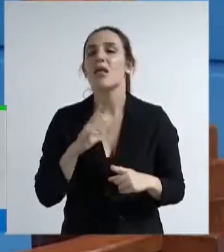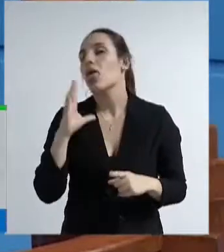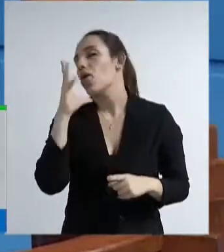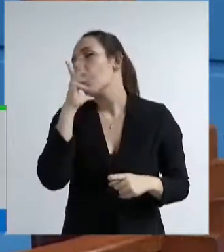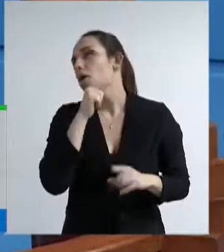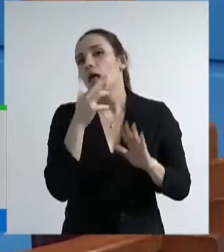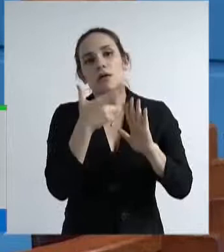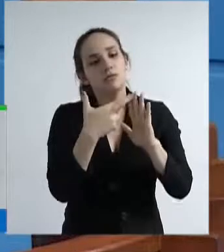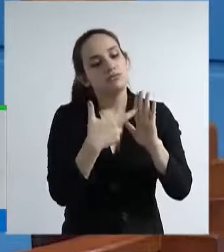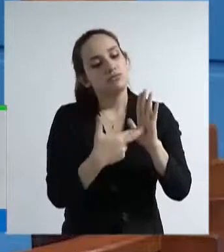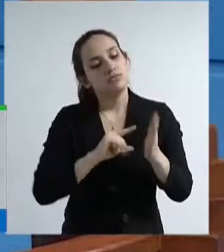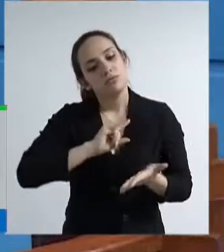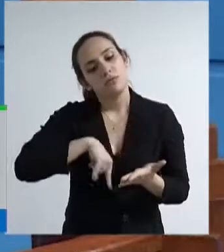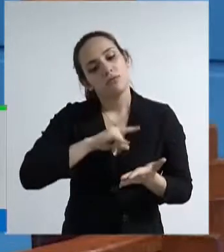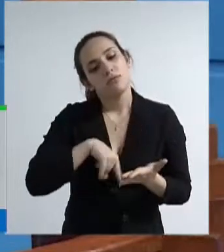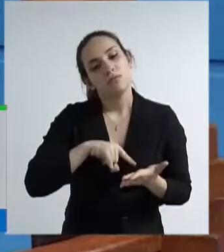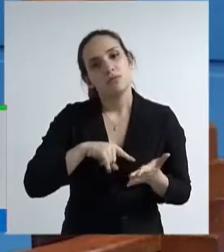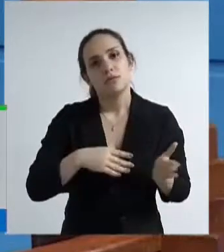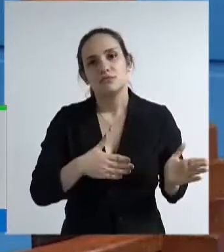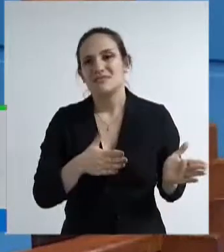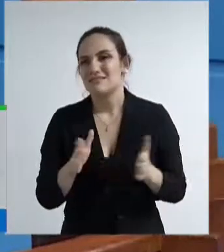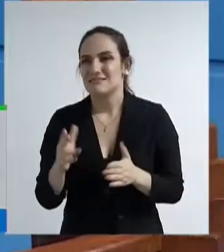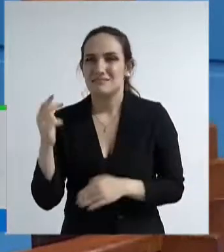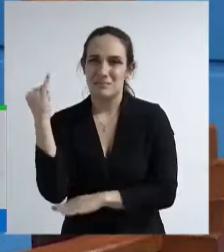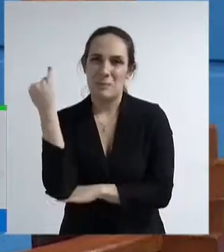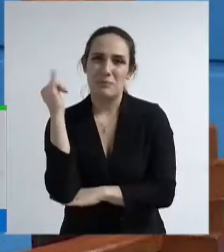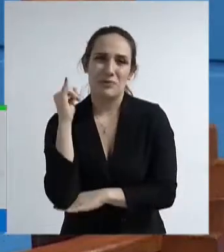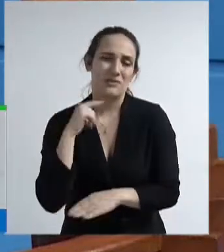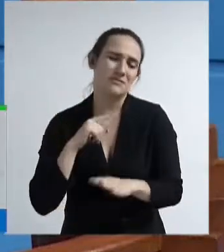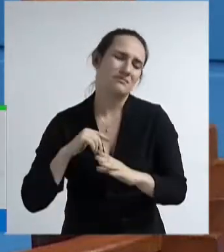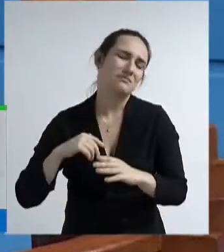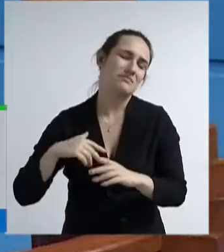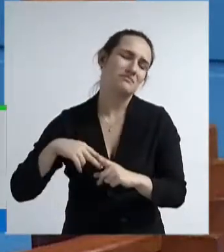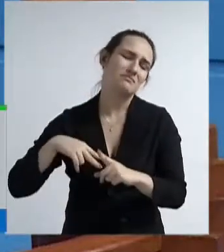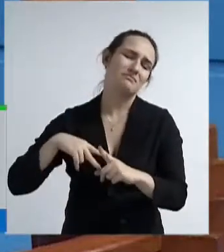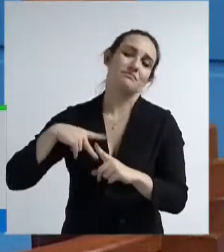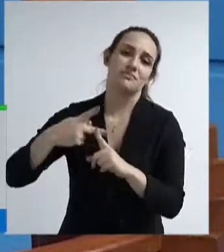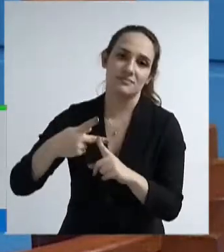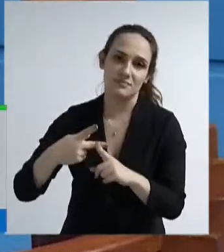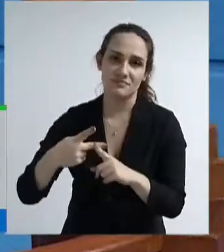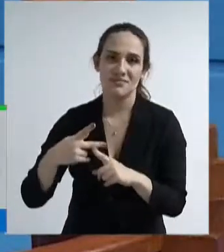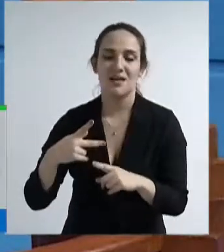o excesso de regulamentação, carga tributária, tudo isso atrapalha o nosso turismo.